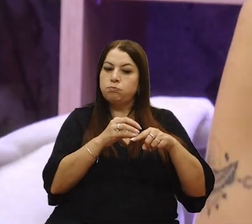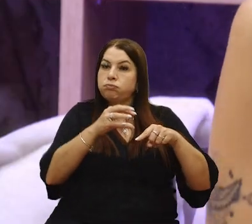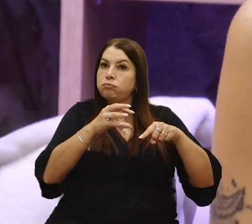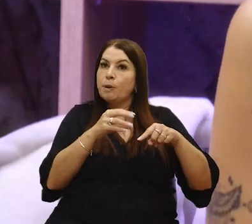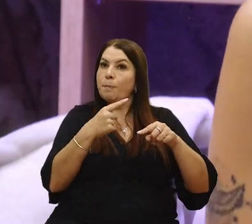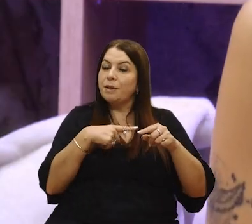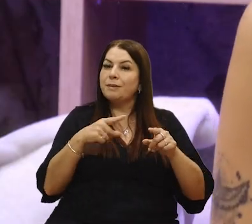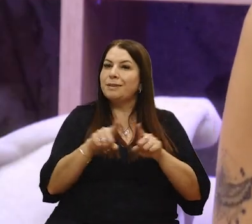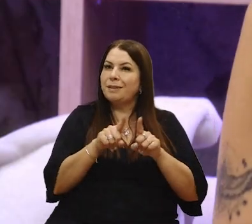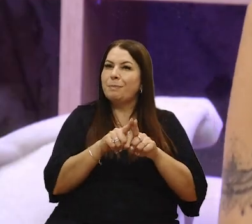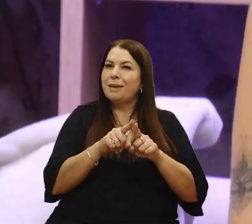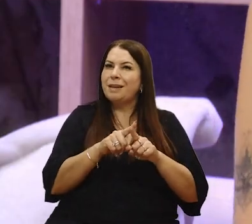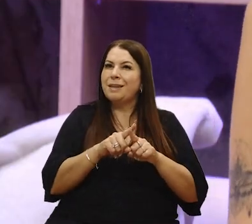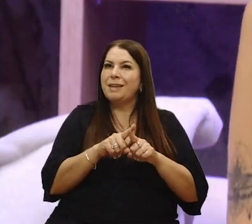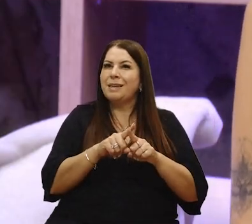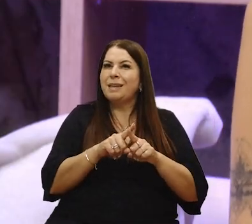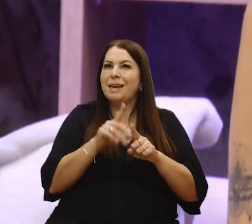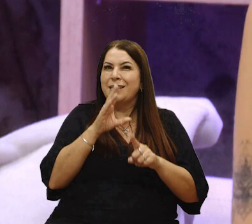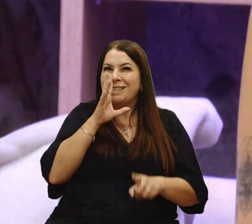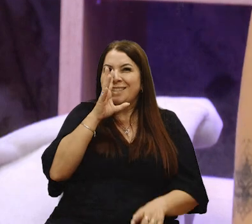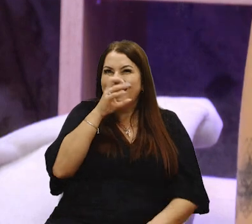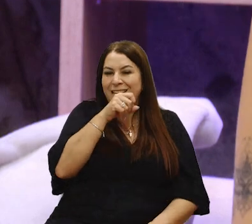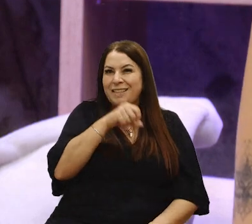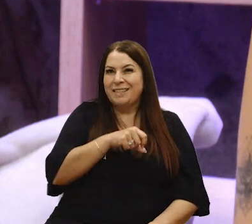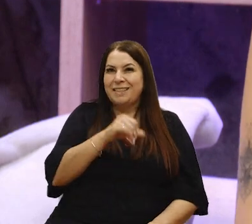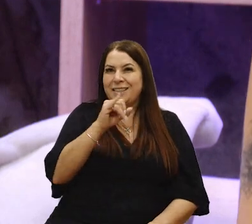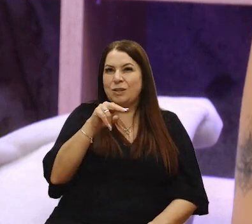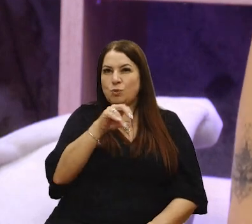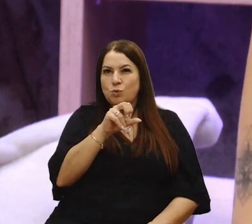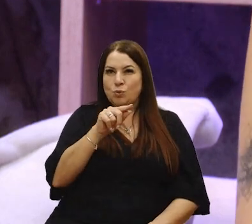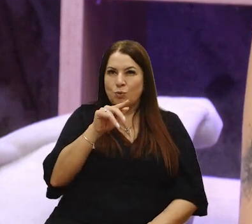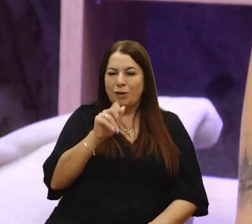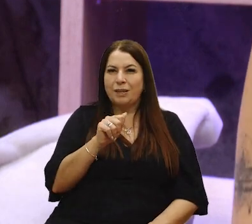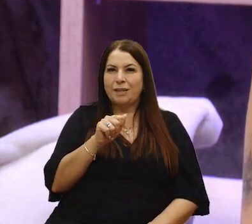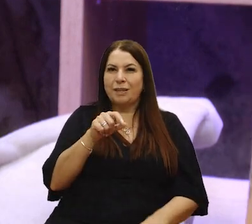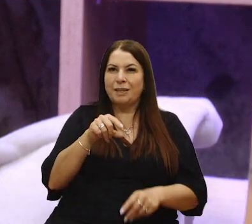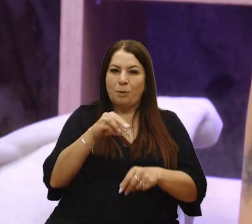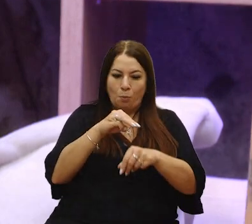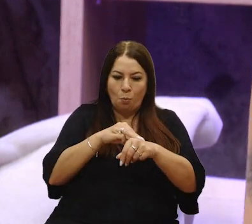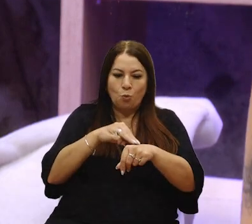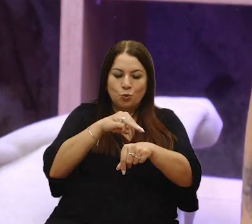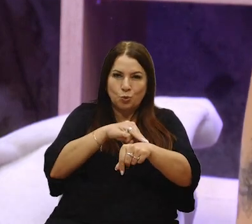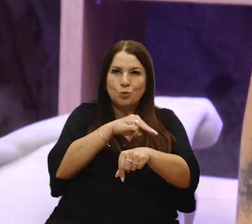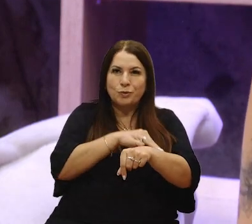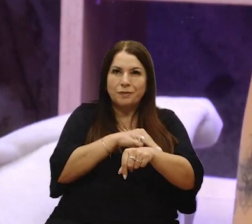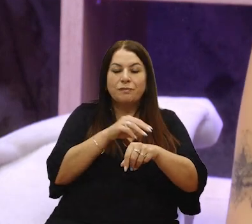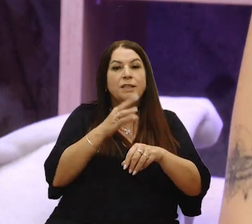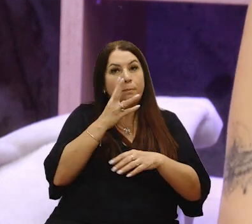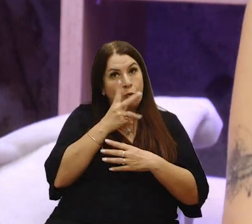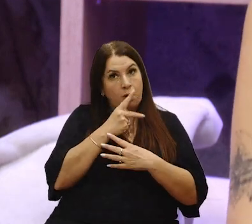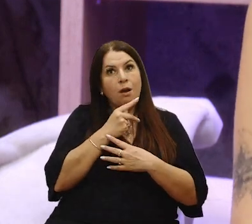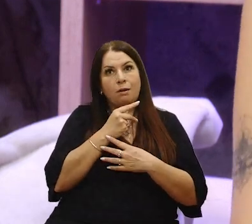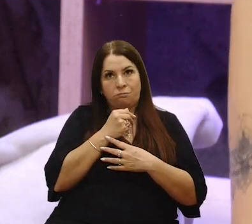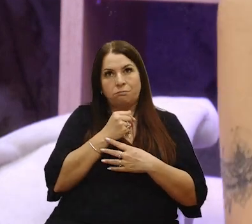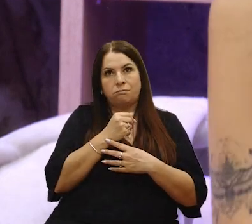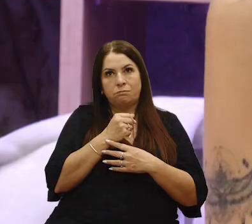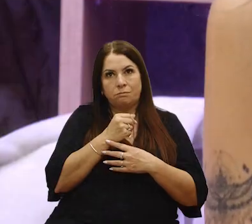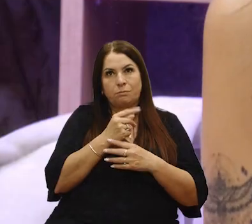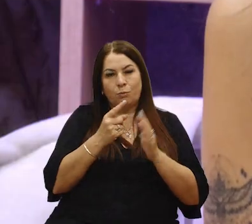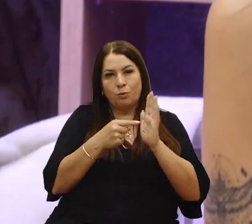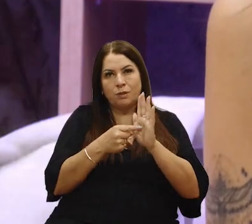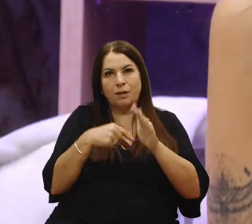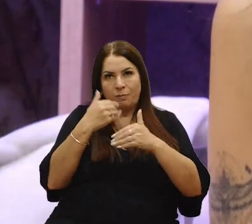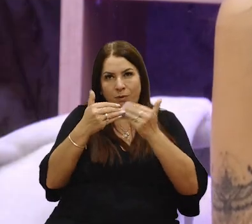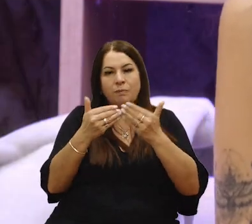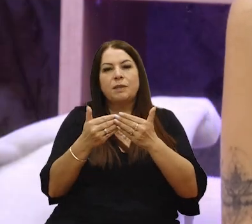ser uma região mais inflamada e por ter também essa resistência à insulina bem localizada na parte muscular ali da inflamação. Então, ela vai demorar